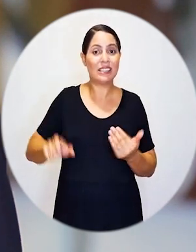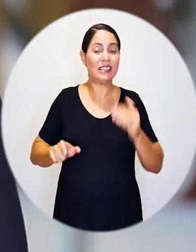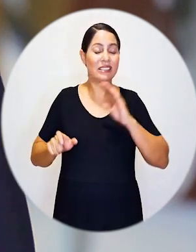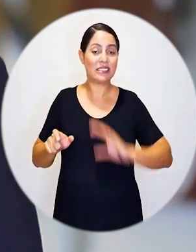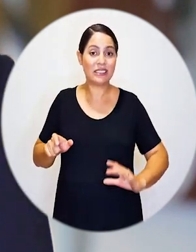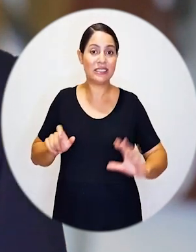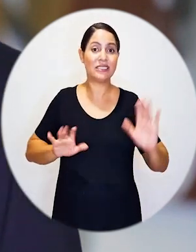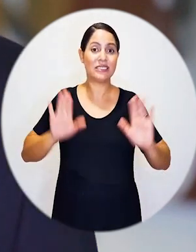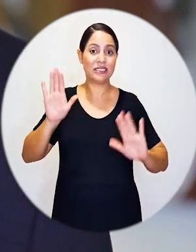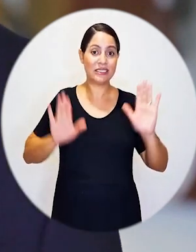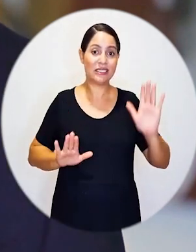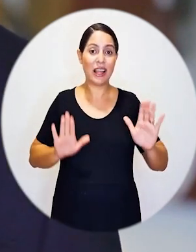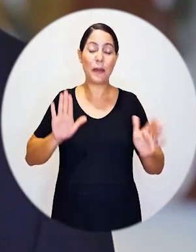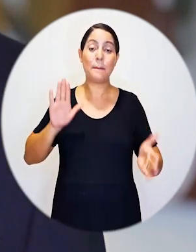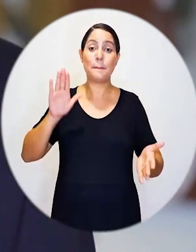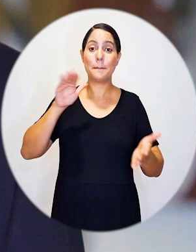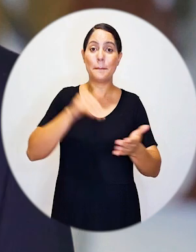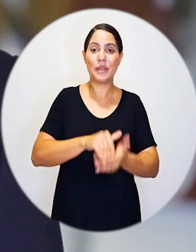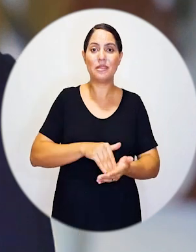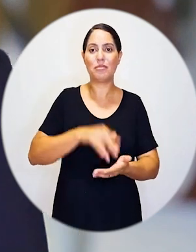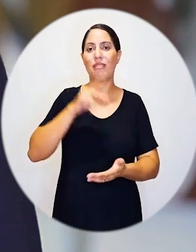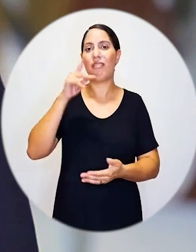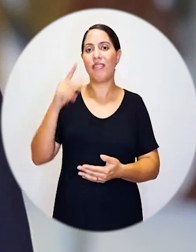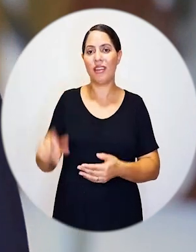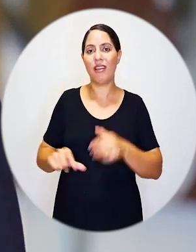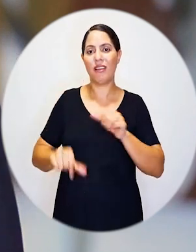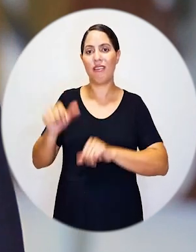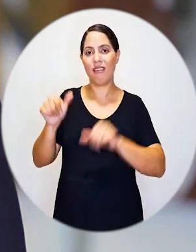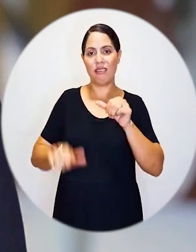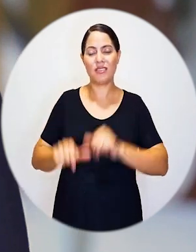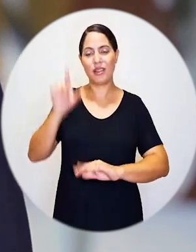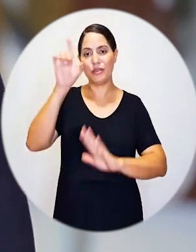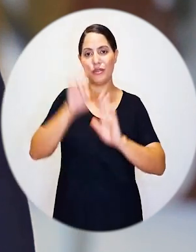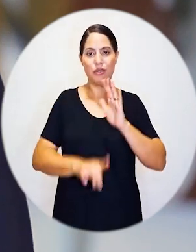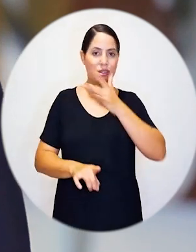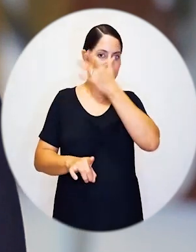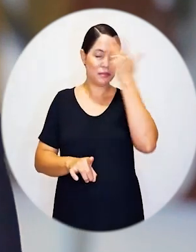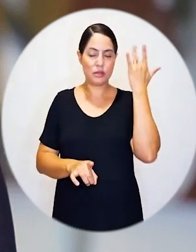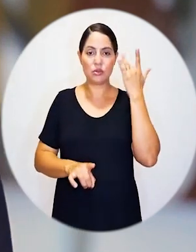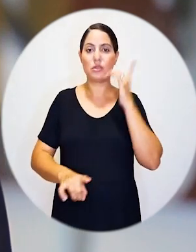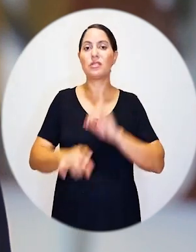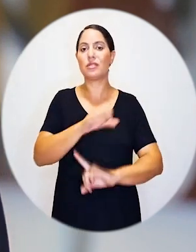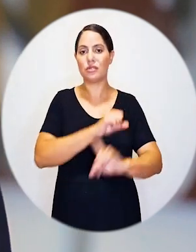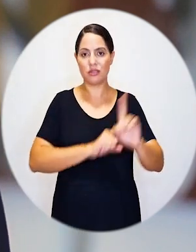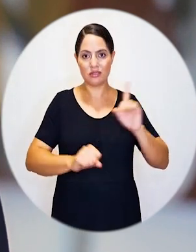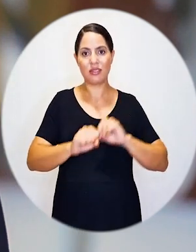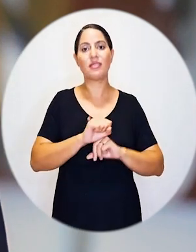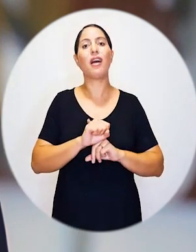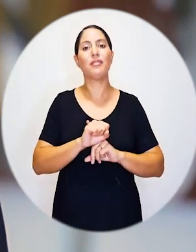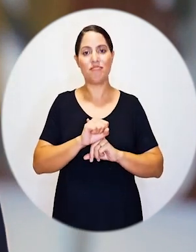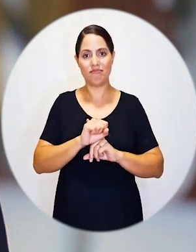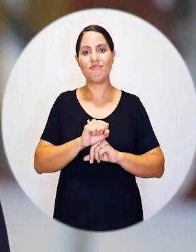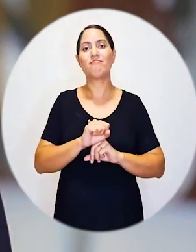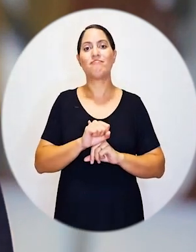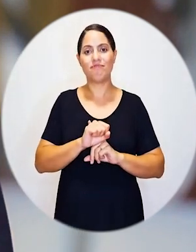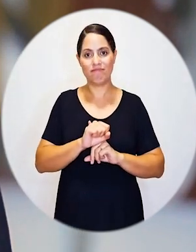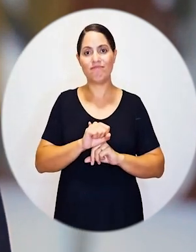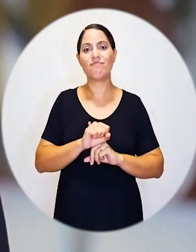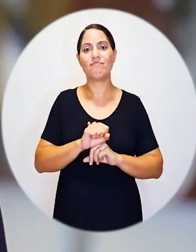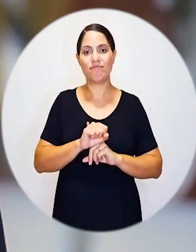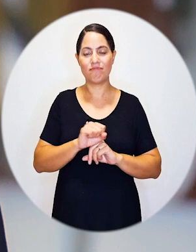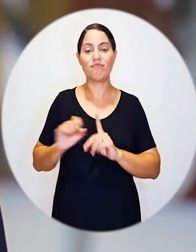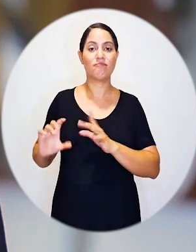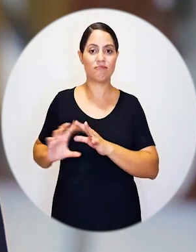mínima daquele candidato que vai tratar dos direitos das pessoas, né? Que vai tratar dos direitos da sociedade, que